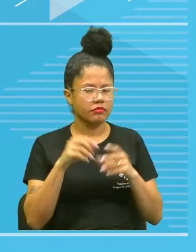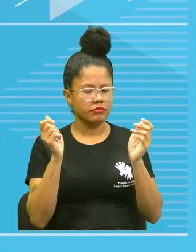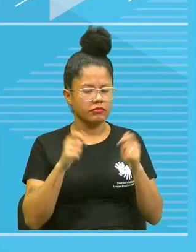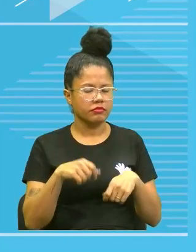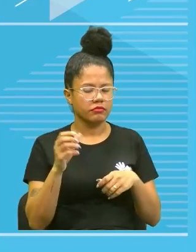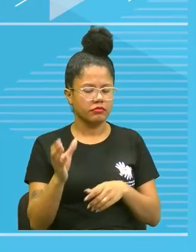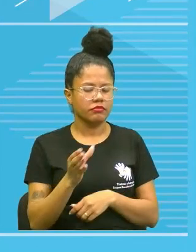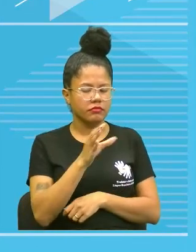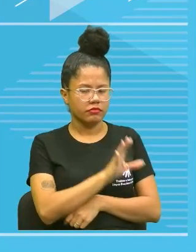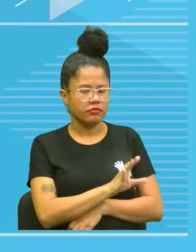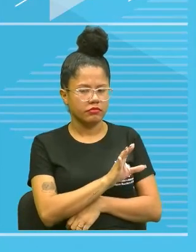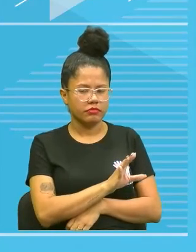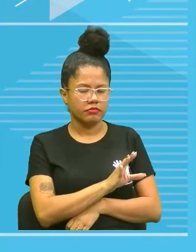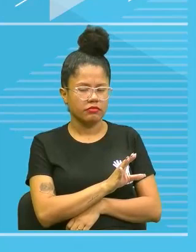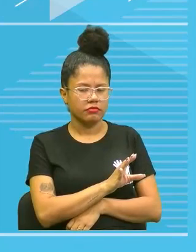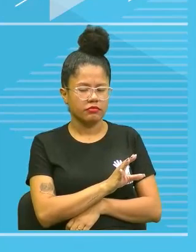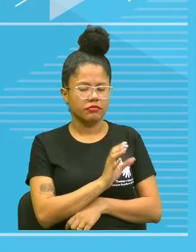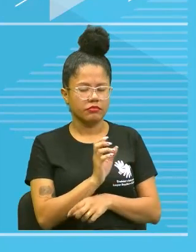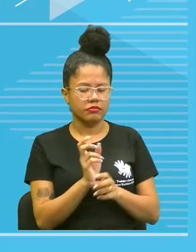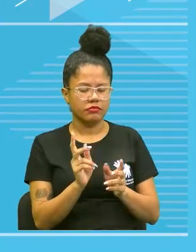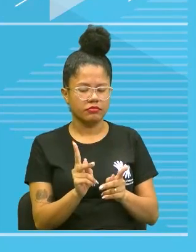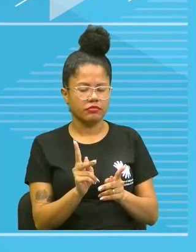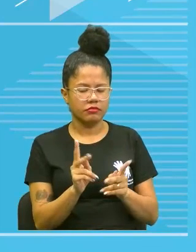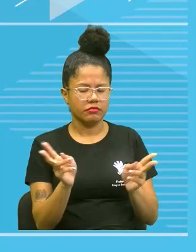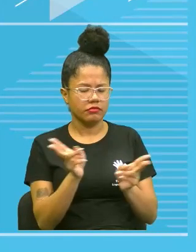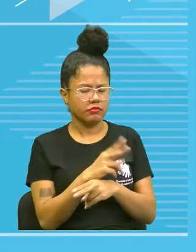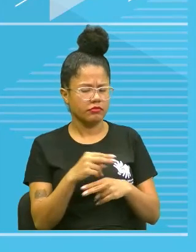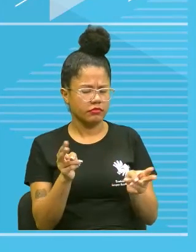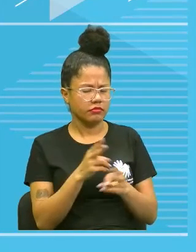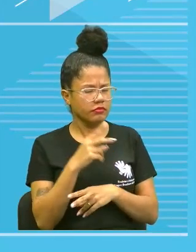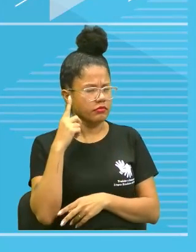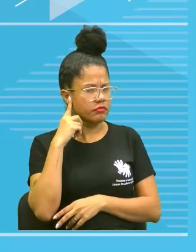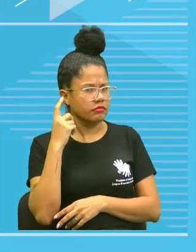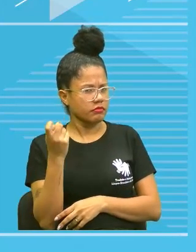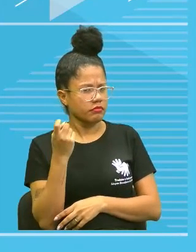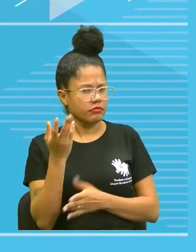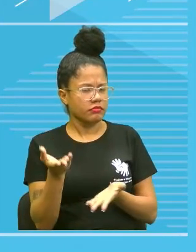para fora na forma de exaustão, gerando aquela fumaça horrível, né? Tá bom.